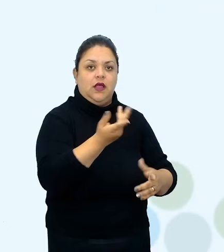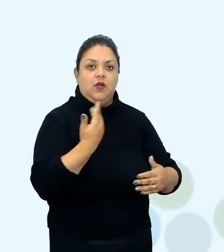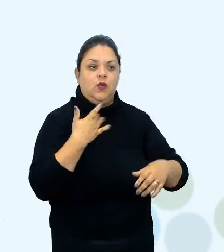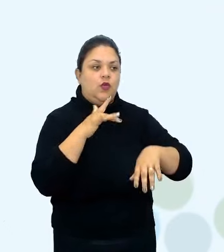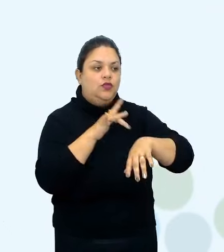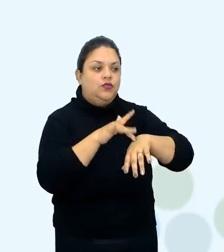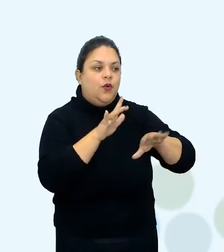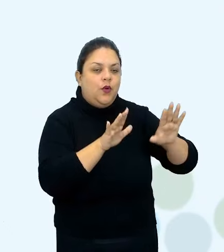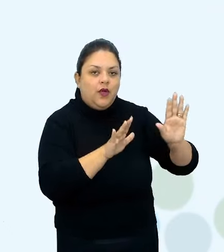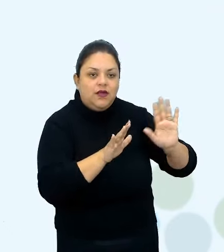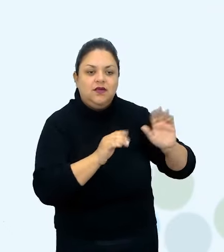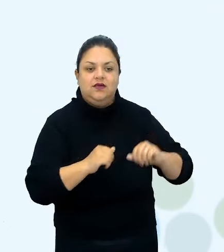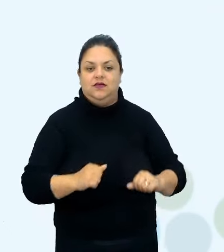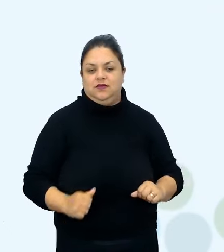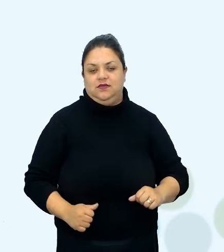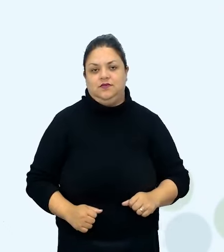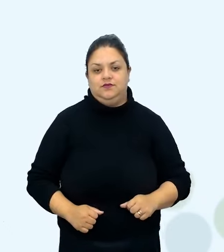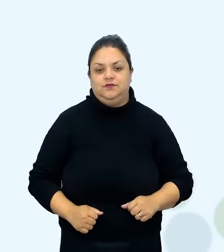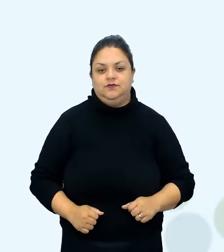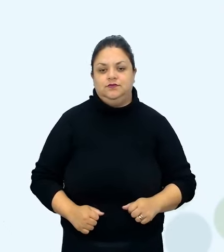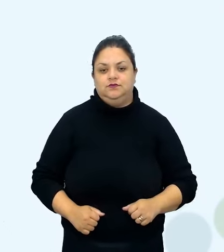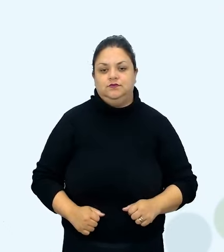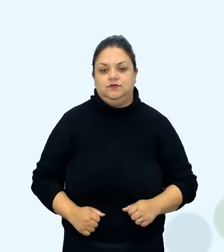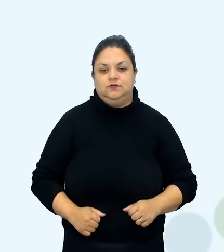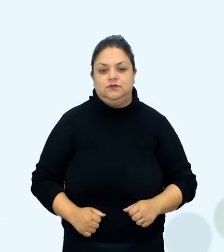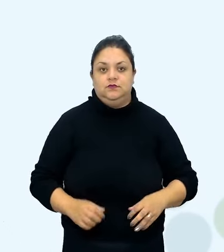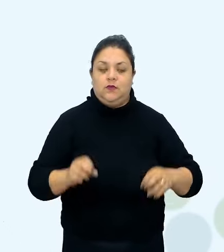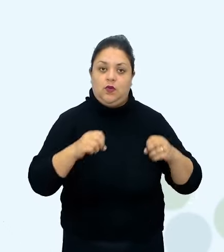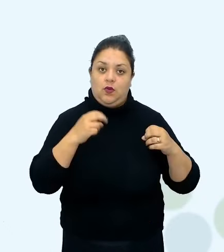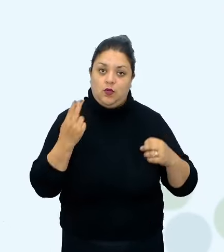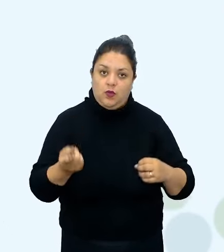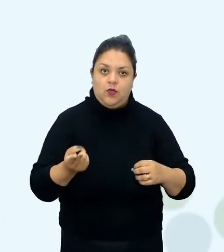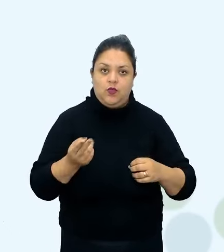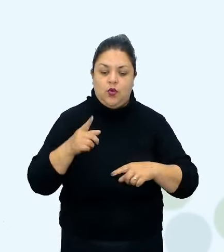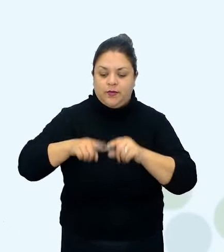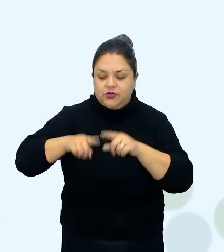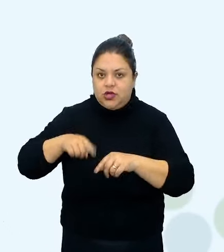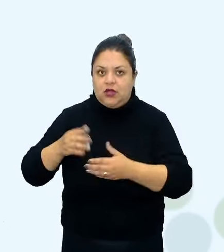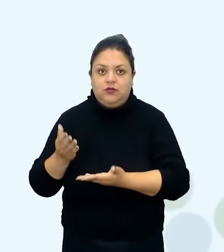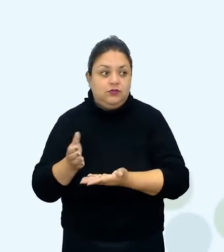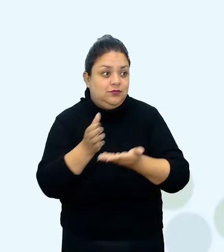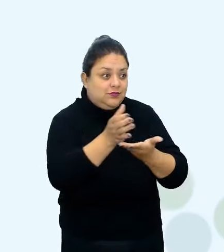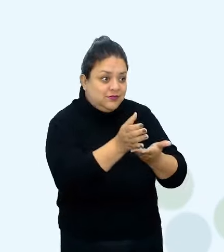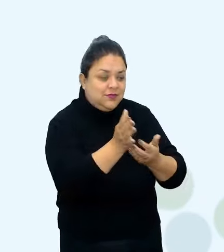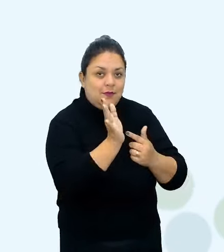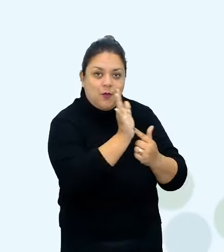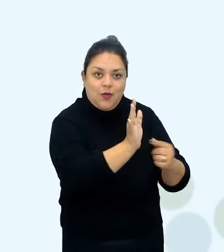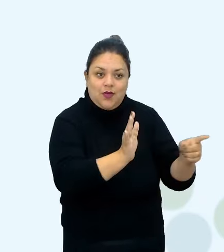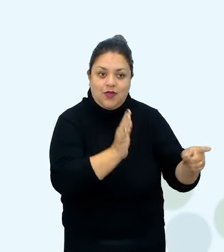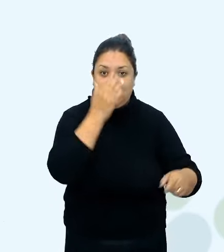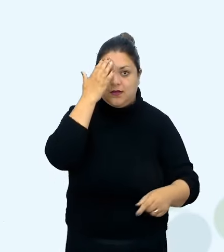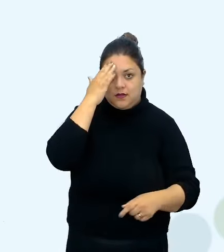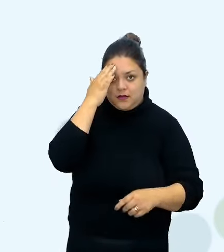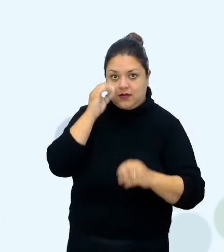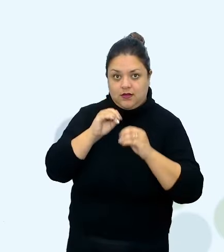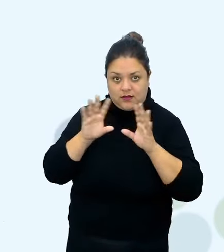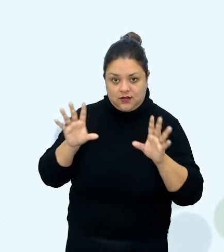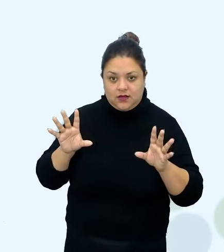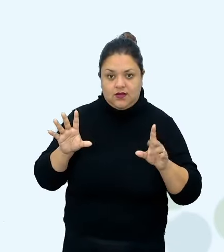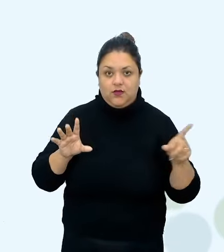toque, seja pela a apresentação de um objeto, né? Na expressiva, né? Então, ela